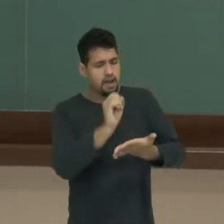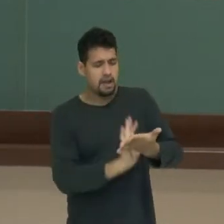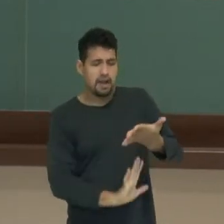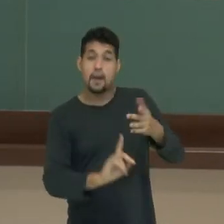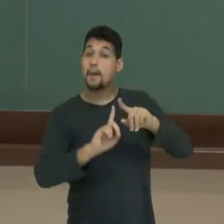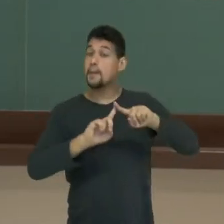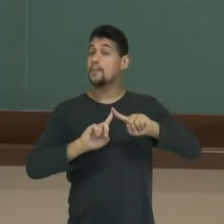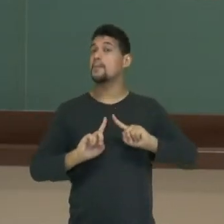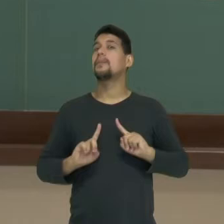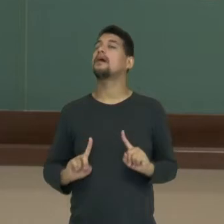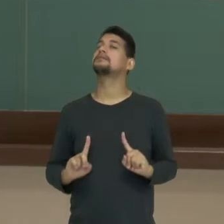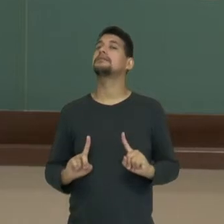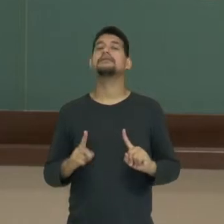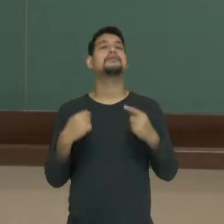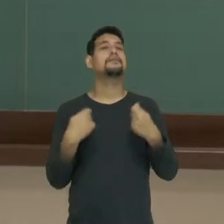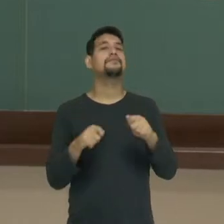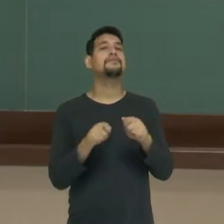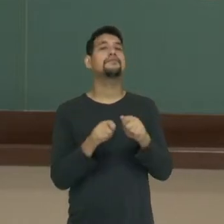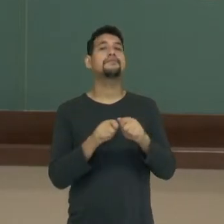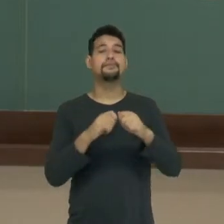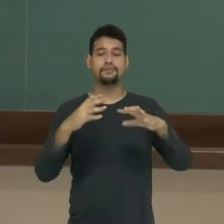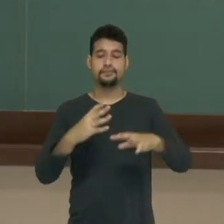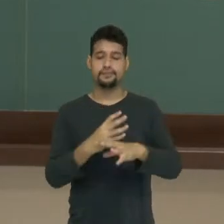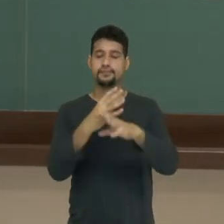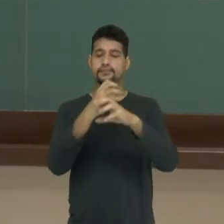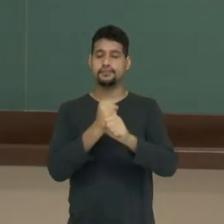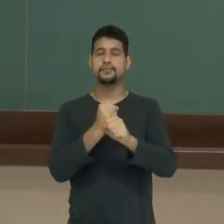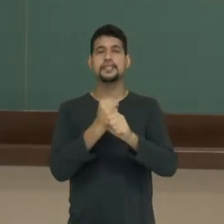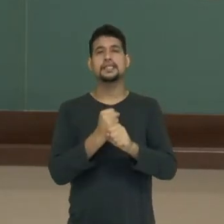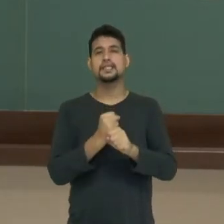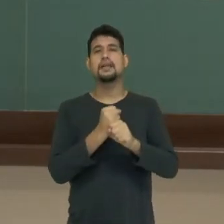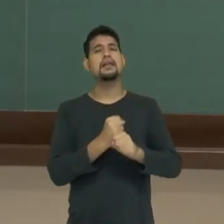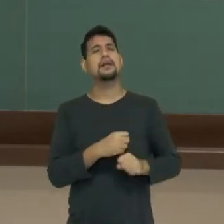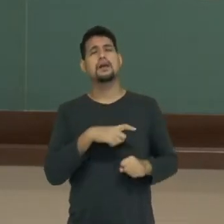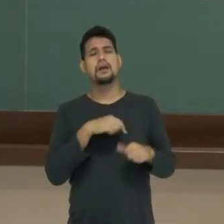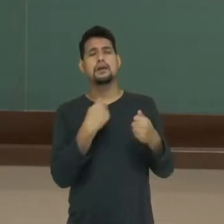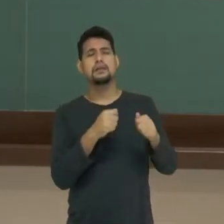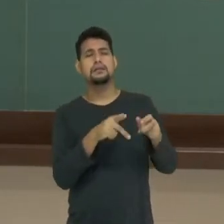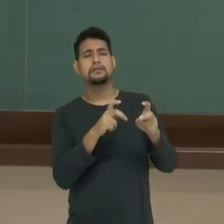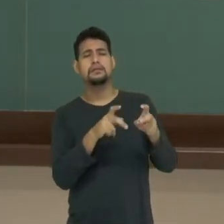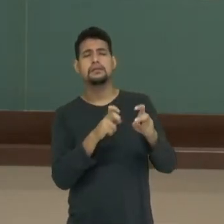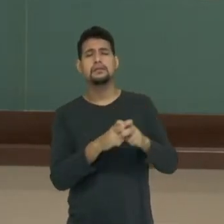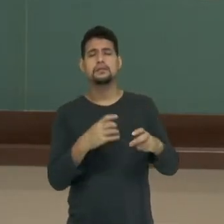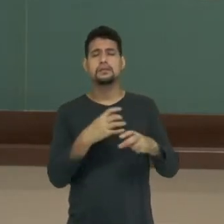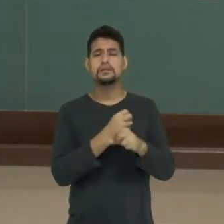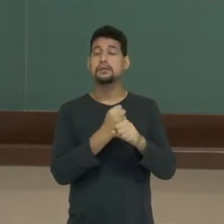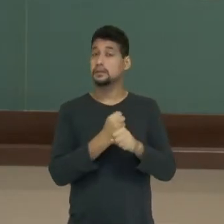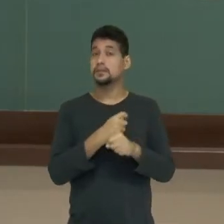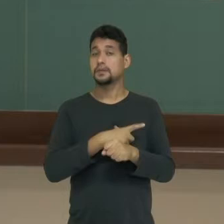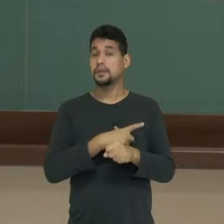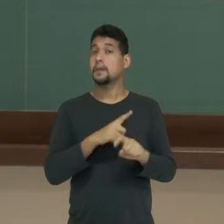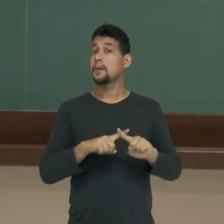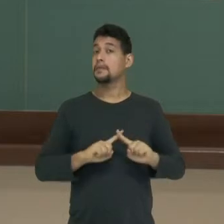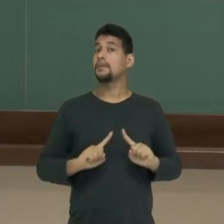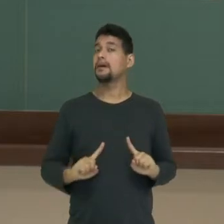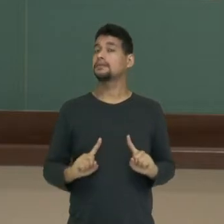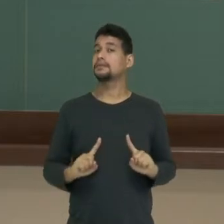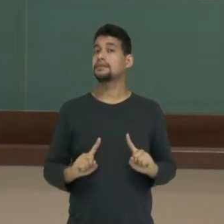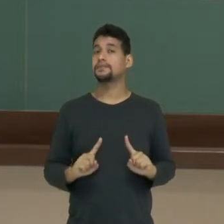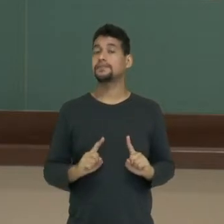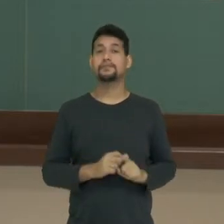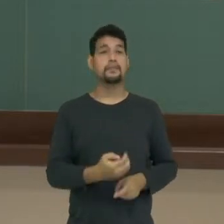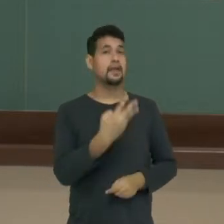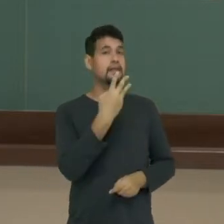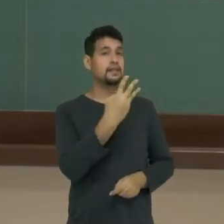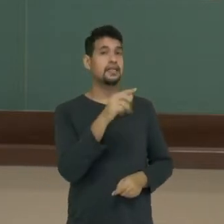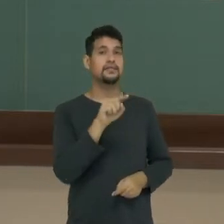então basta eu fazer a multiplicação, ou seja, o produto dos que estão envolvidos. Nesse caso, 3 vezes